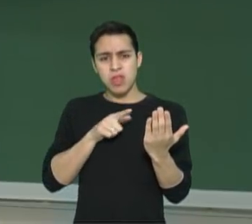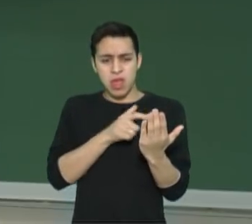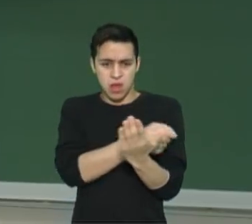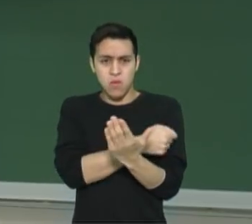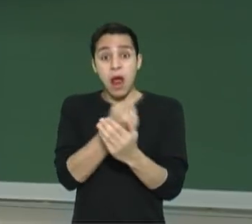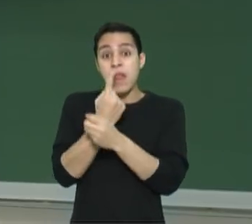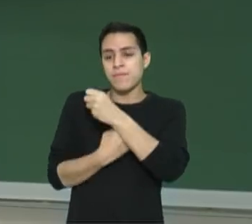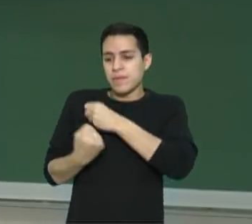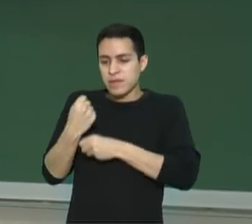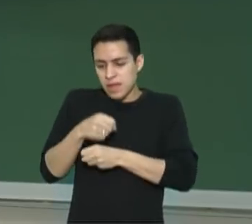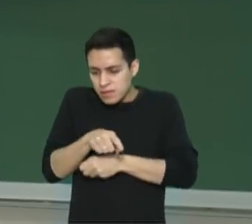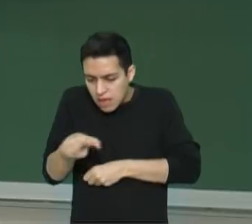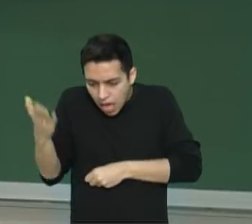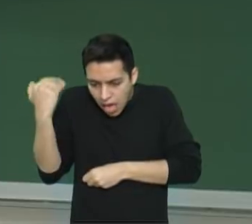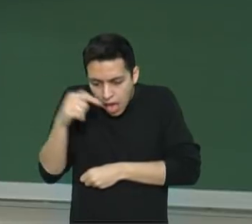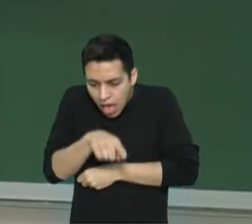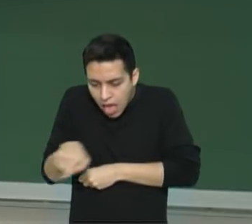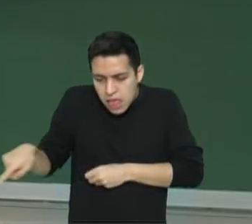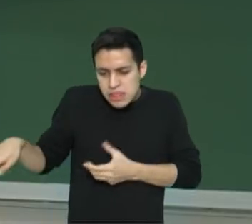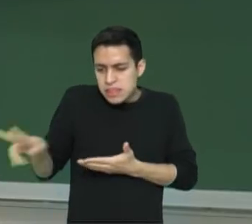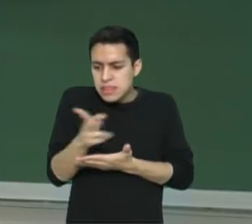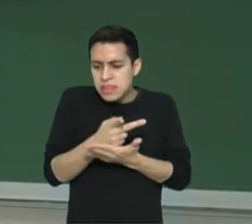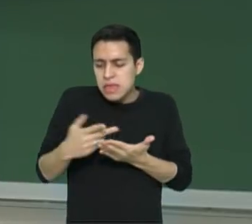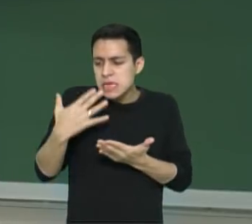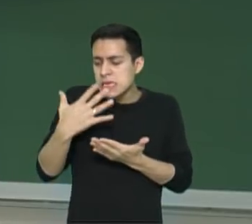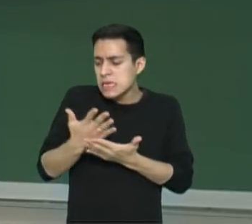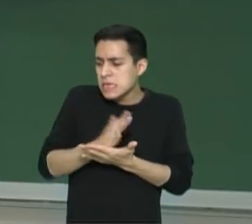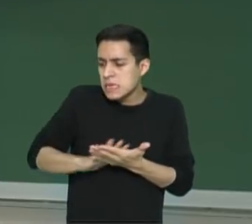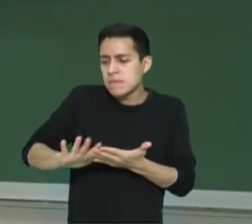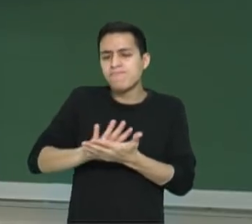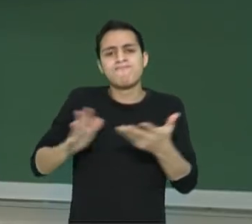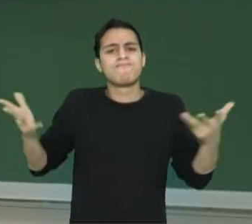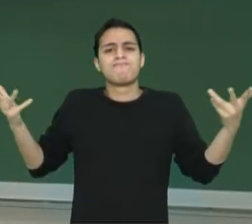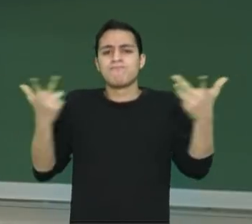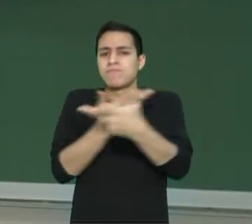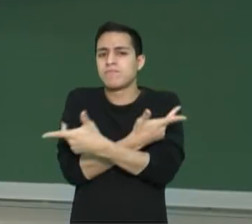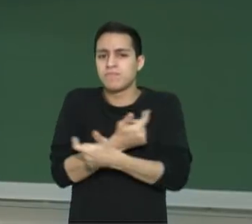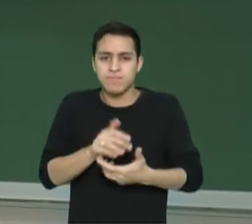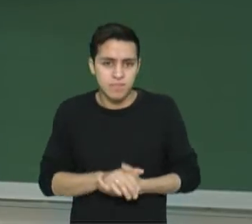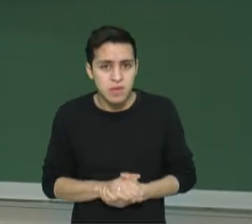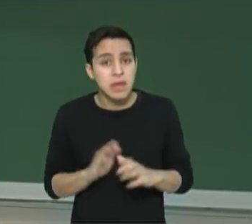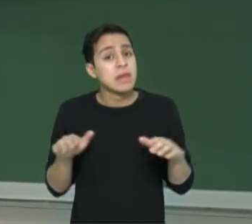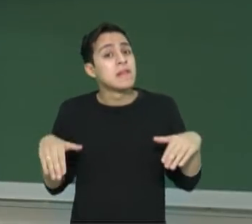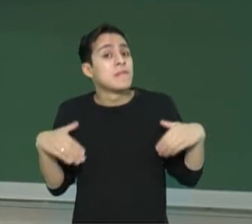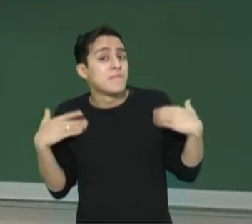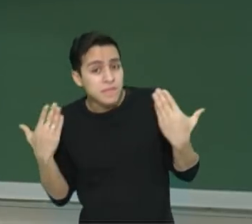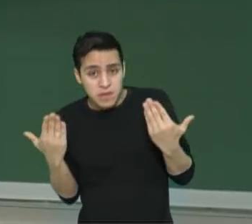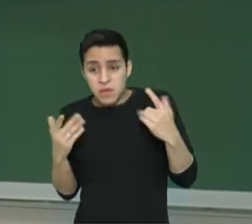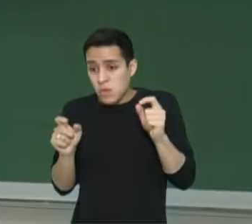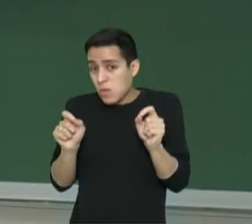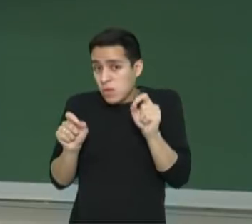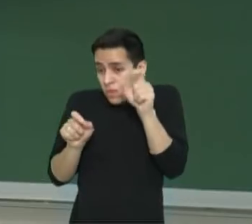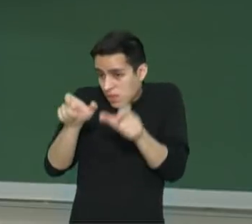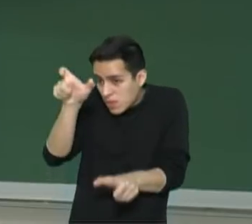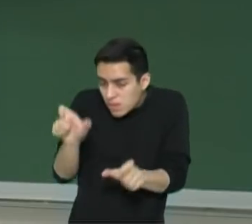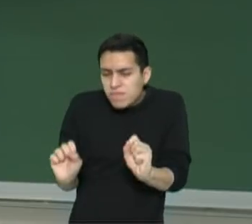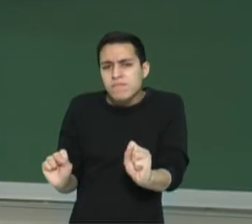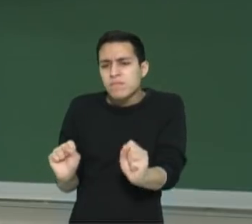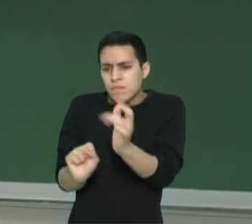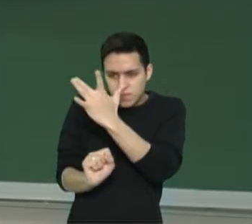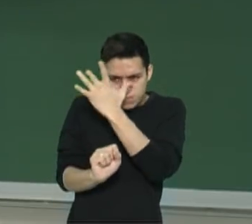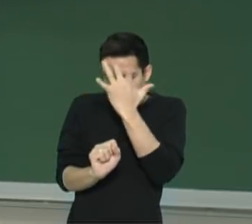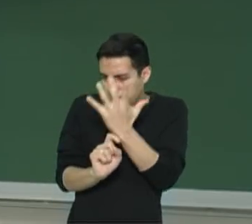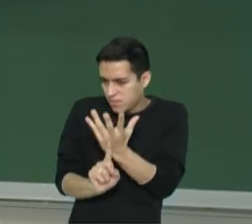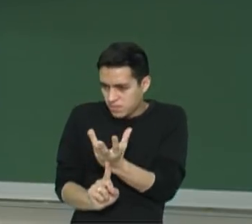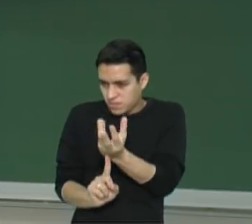que pintavam e desenhavam, mas de modo fantástico. Então veja, essa pessoa pode ser um grande artista